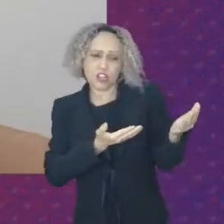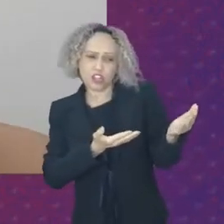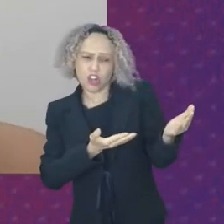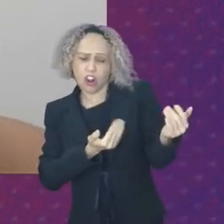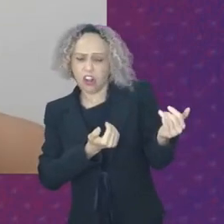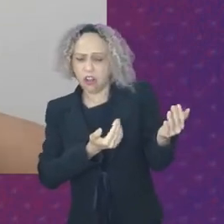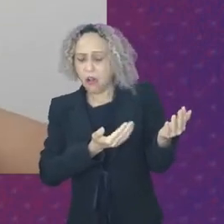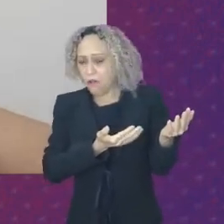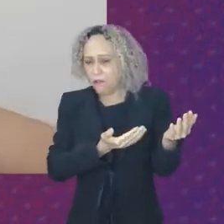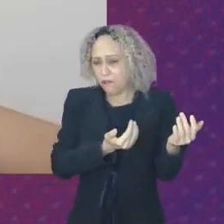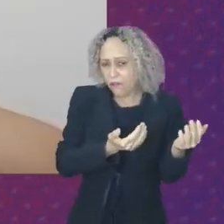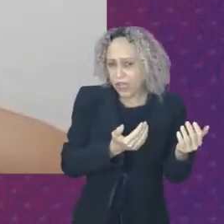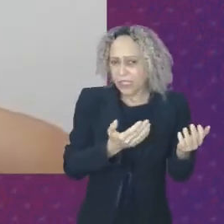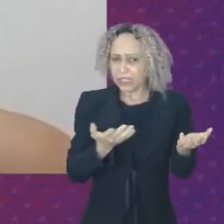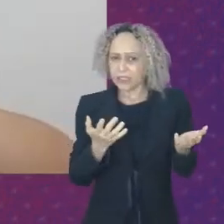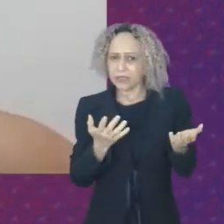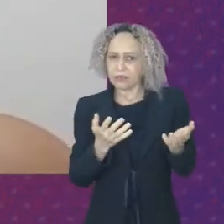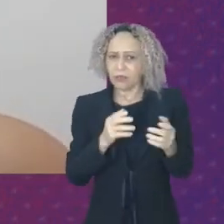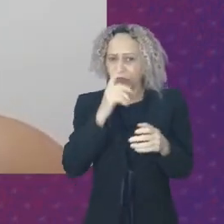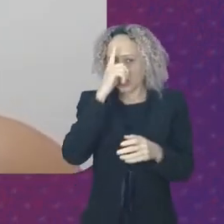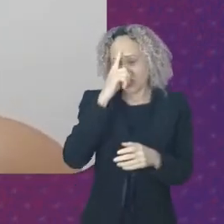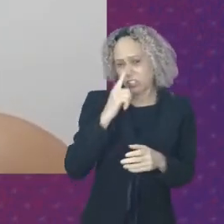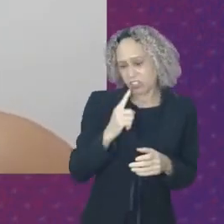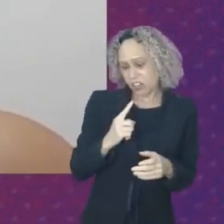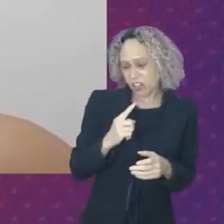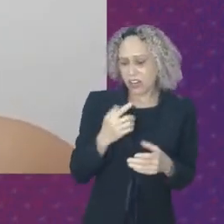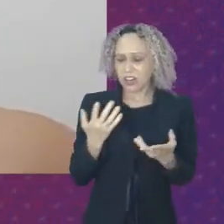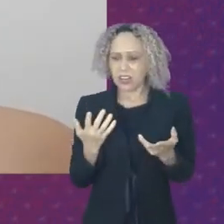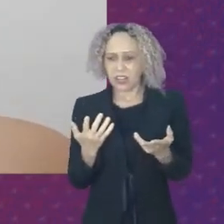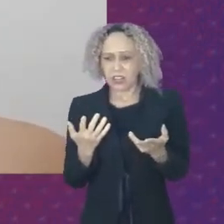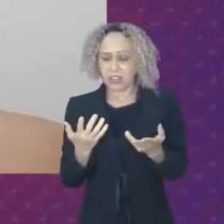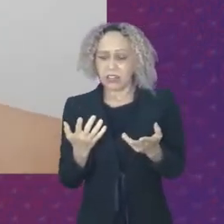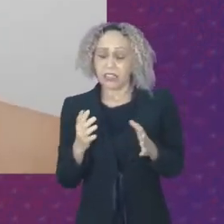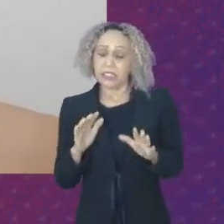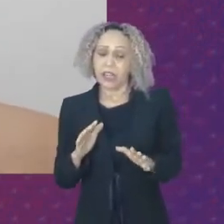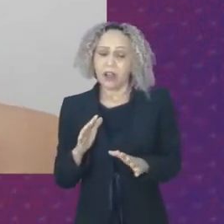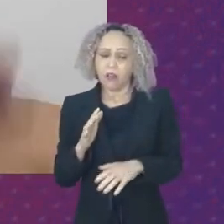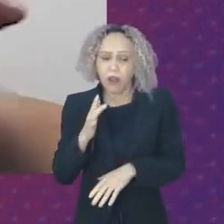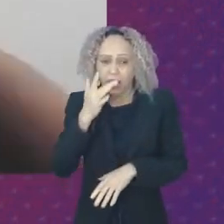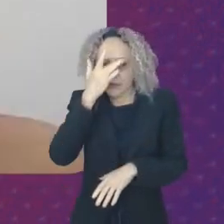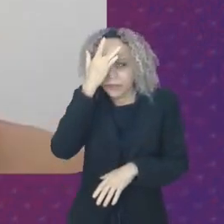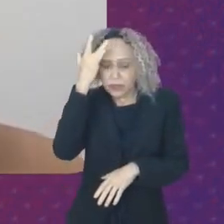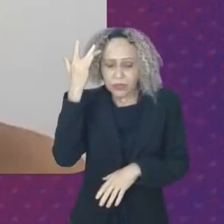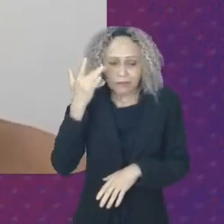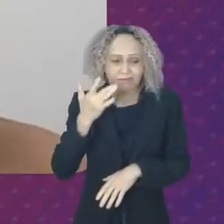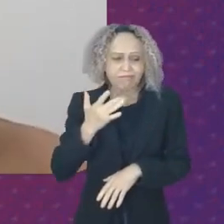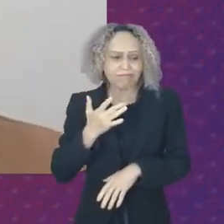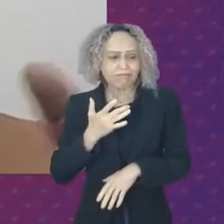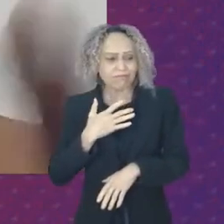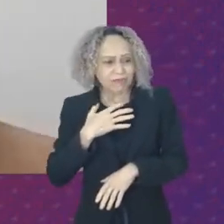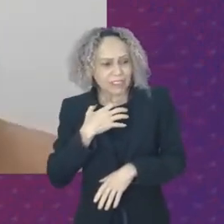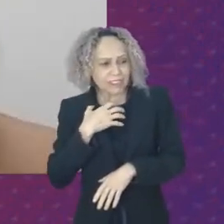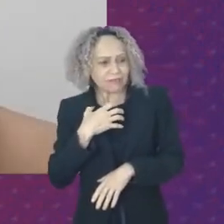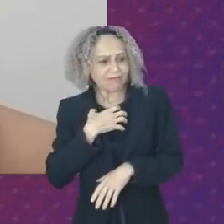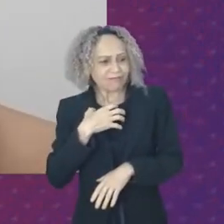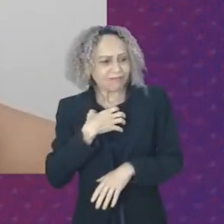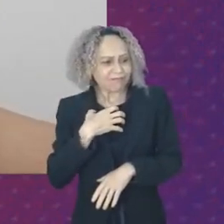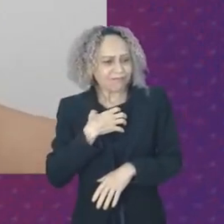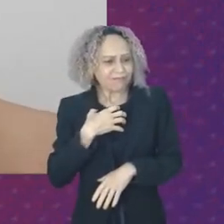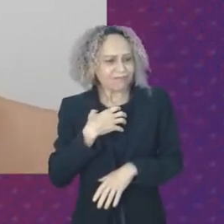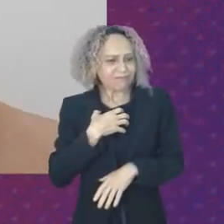campo e você for tentar sensualizar ela, não é bem o que ela está buscando, não. Mas isso funciona divinamente com